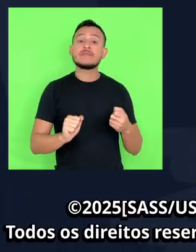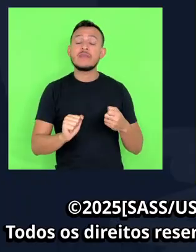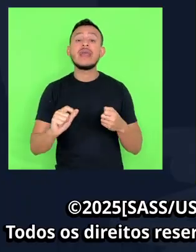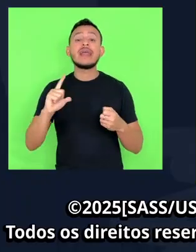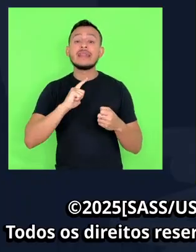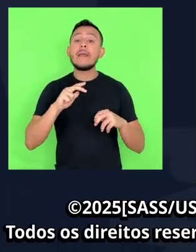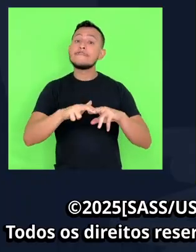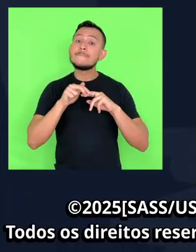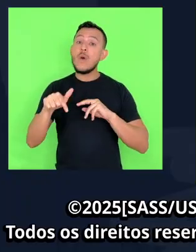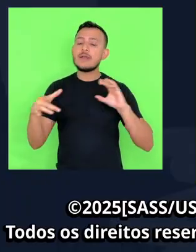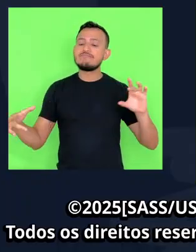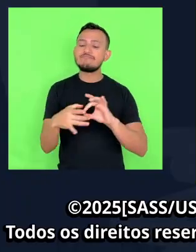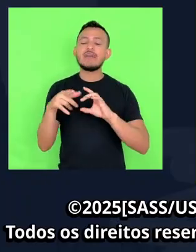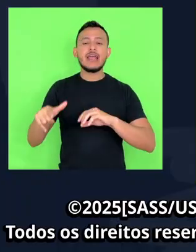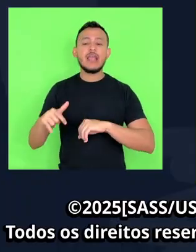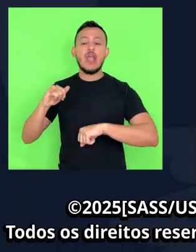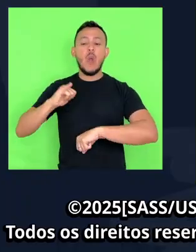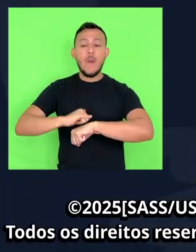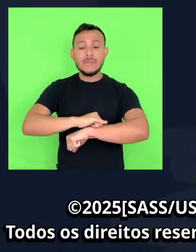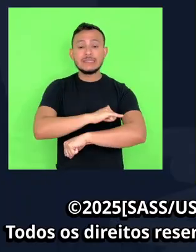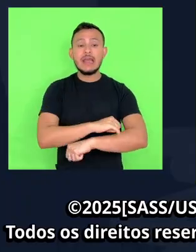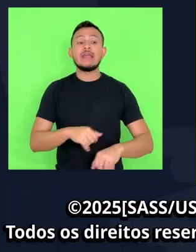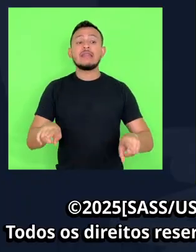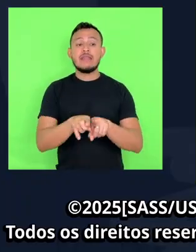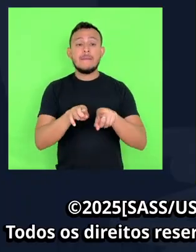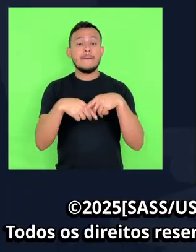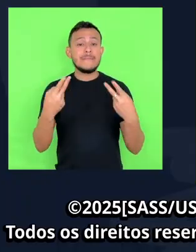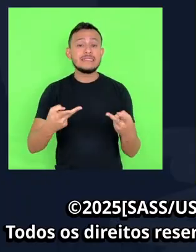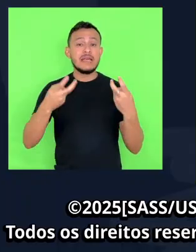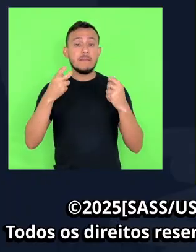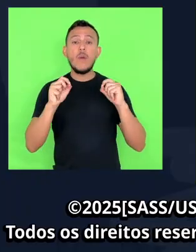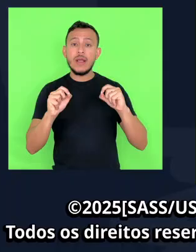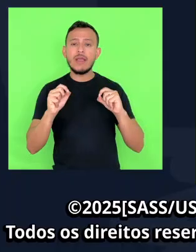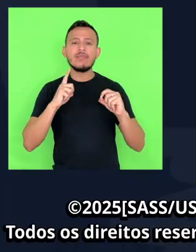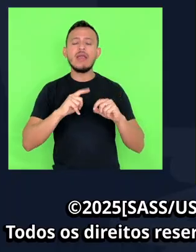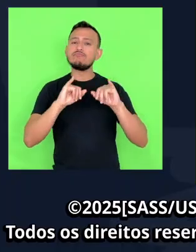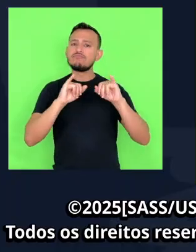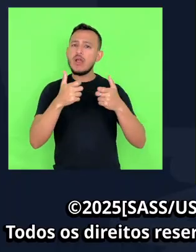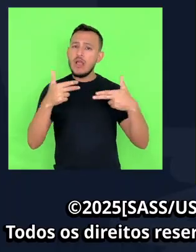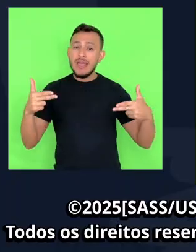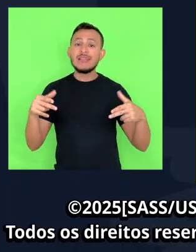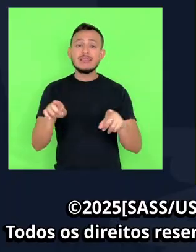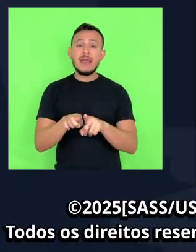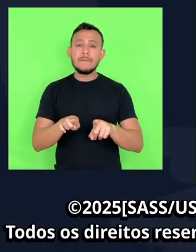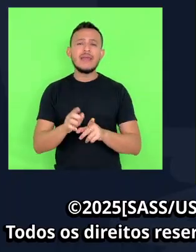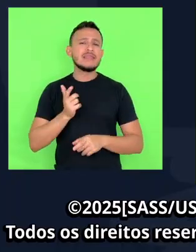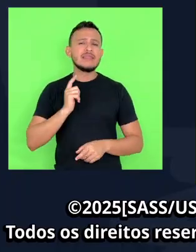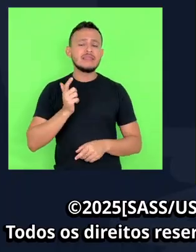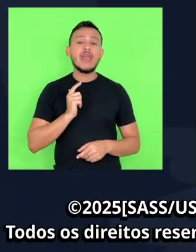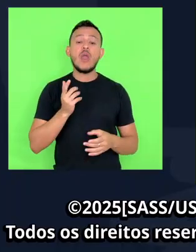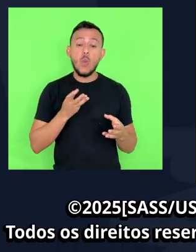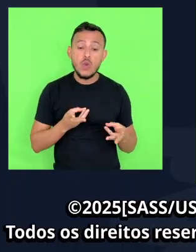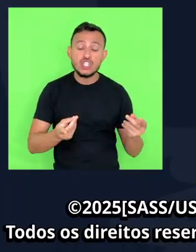tem raízes na obesidade, e nós vimos como ainda, apesar das boas notícias, temos um grande